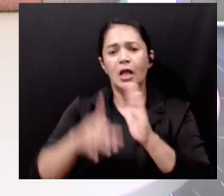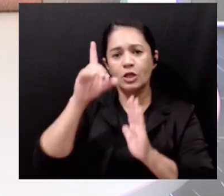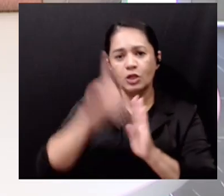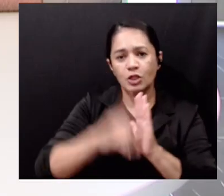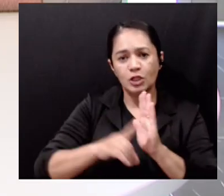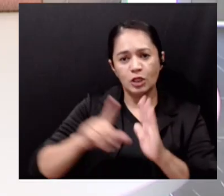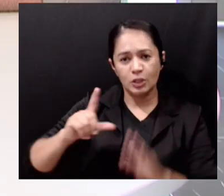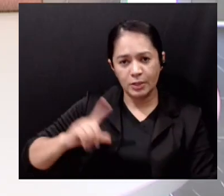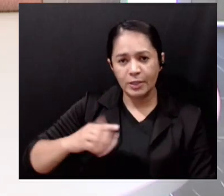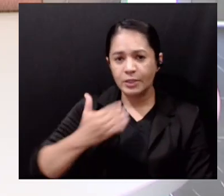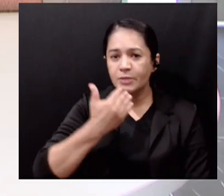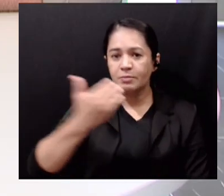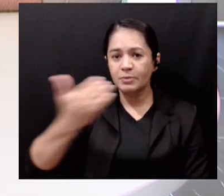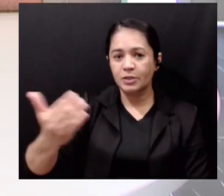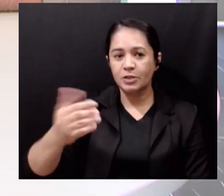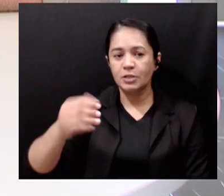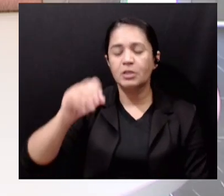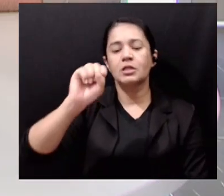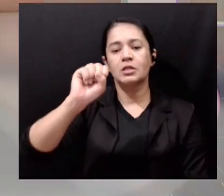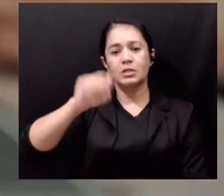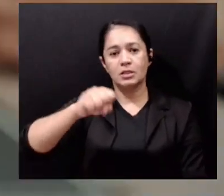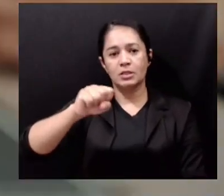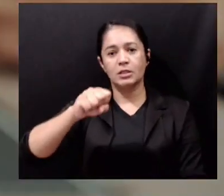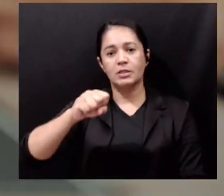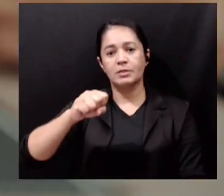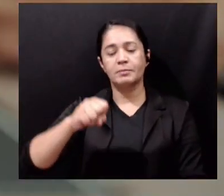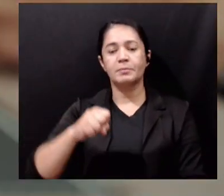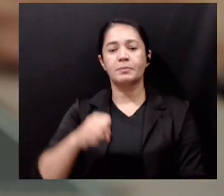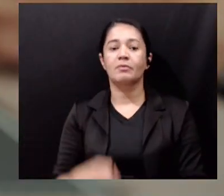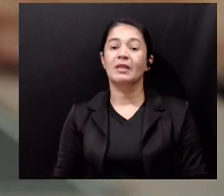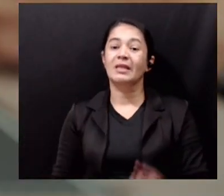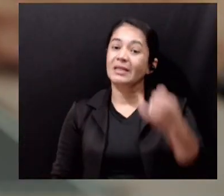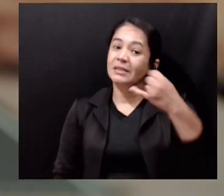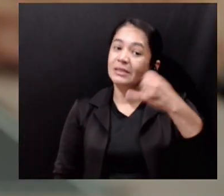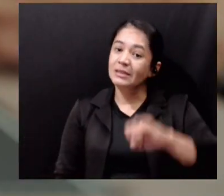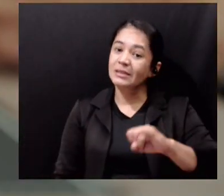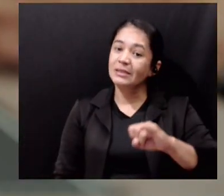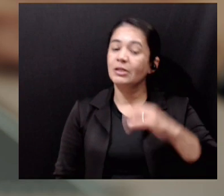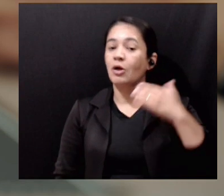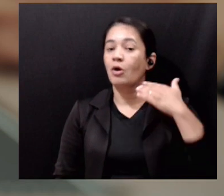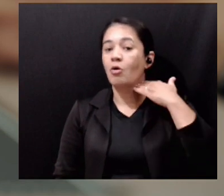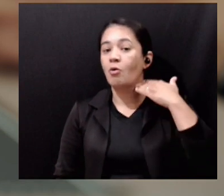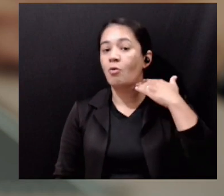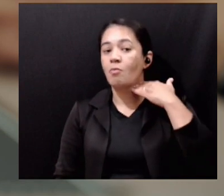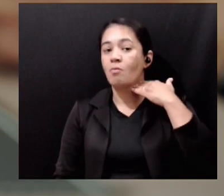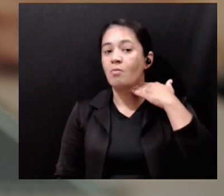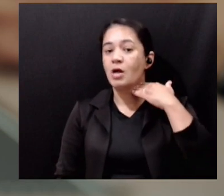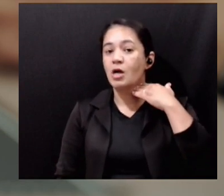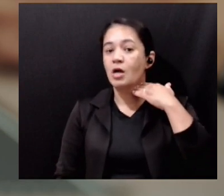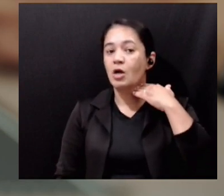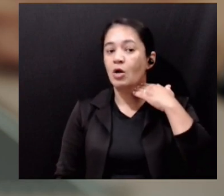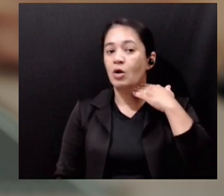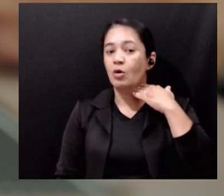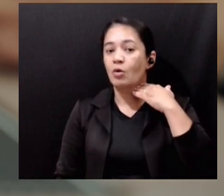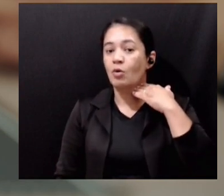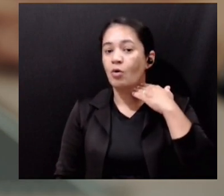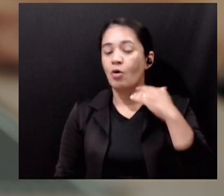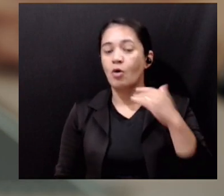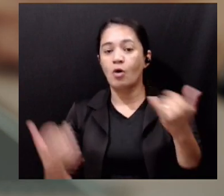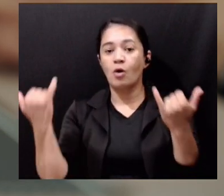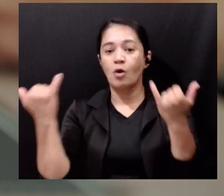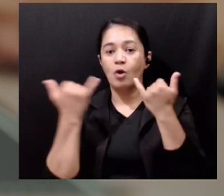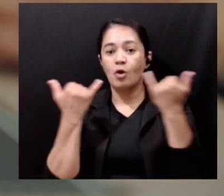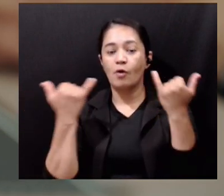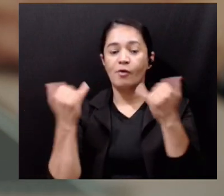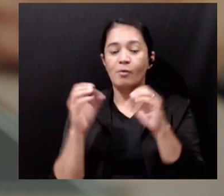né? Tem o direito, se o banco nunca ofereceu a essa pessoa essa conta, se aquilo